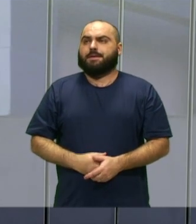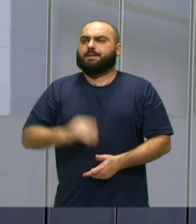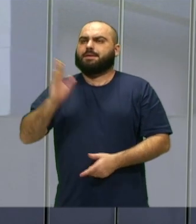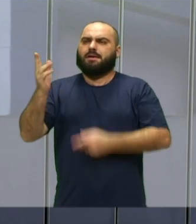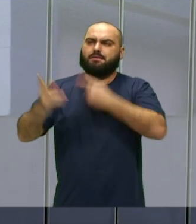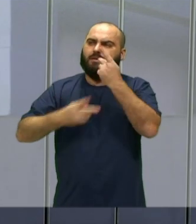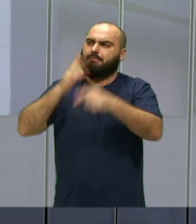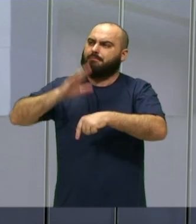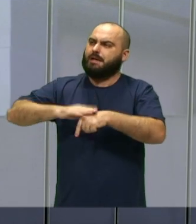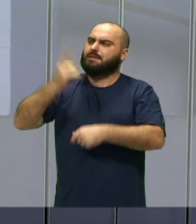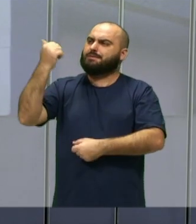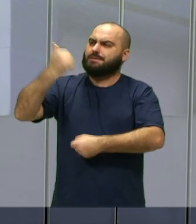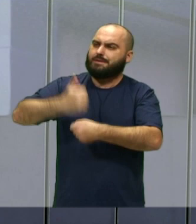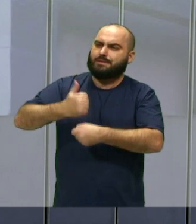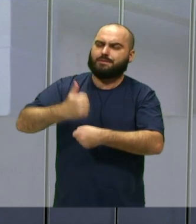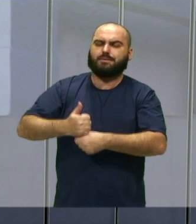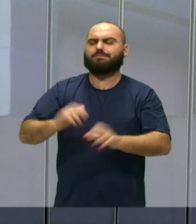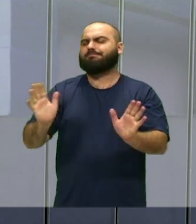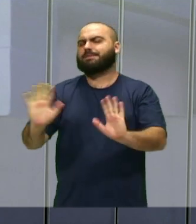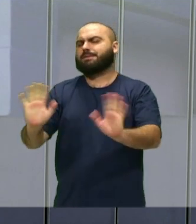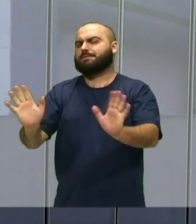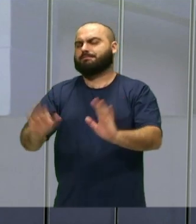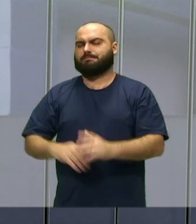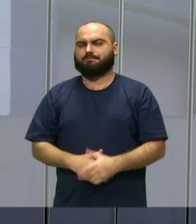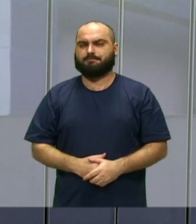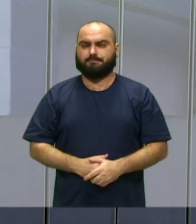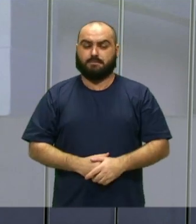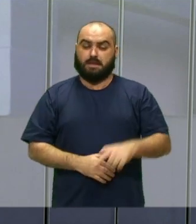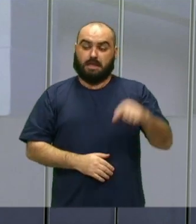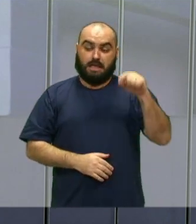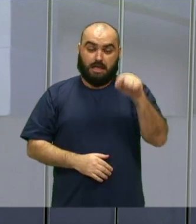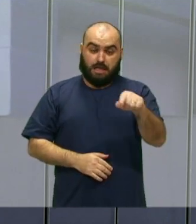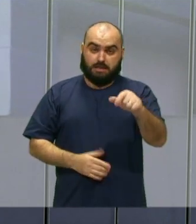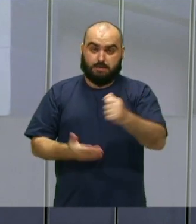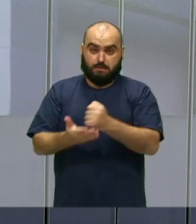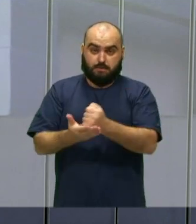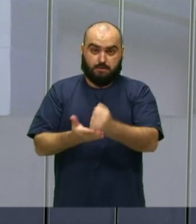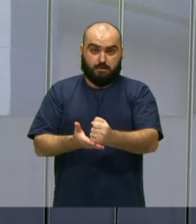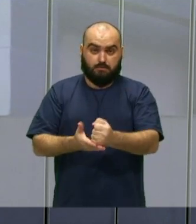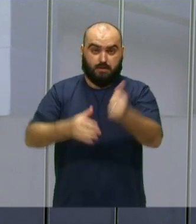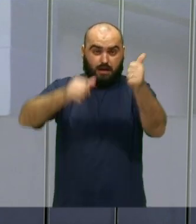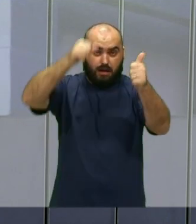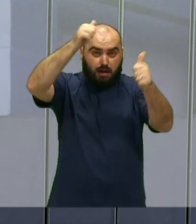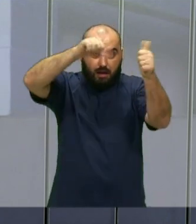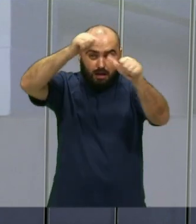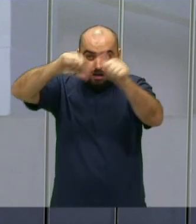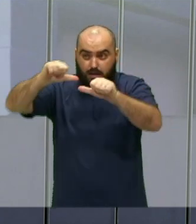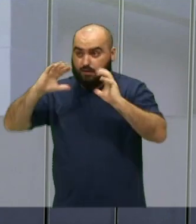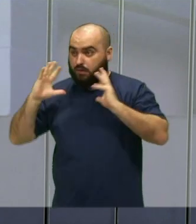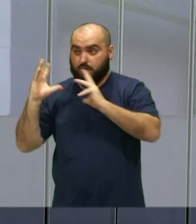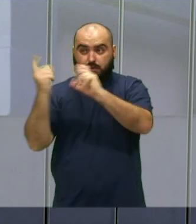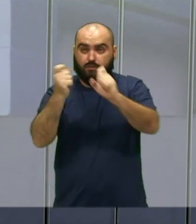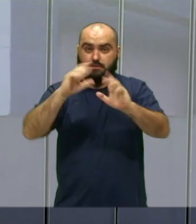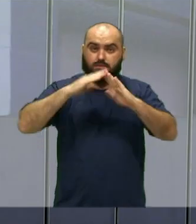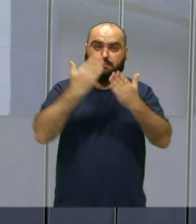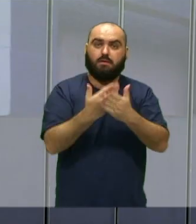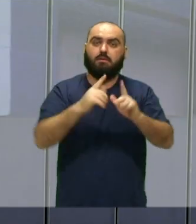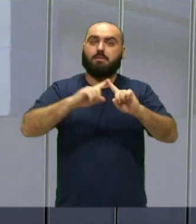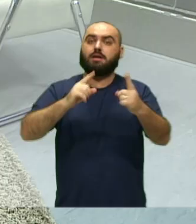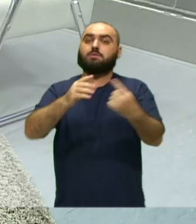mais um diretor, não é questão de um diretor. Esse contrato vai analisar todas as escolas, mas é um único